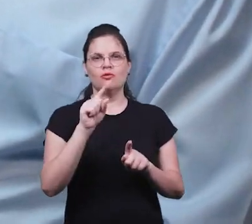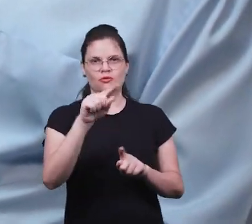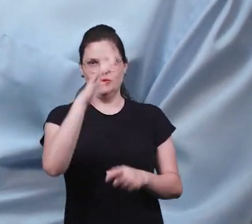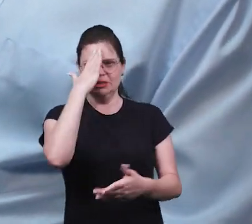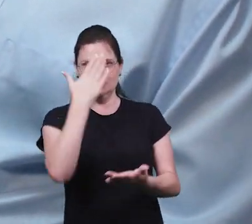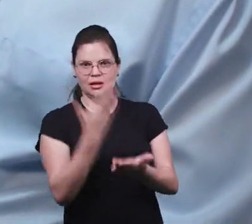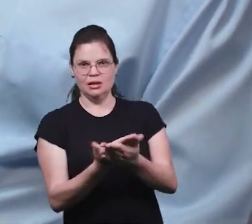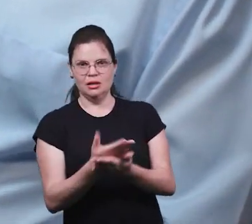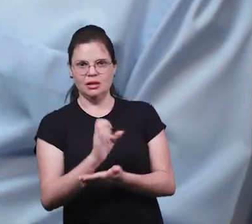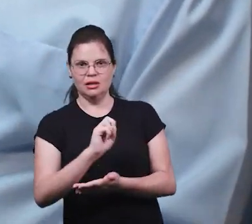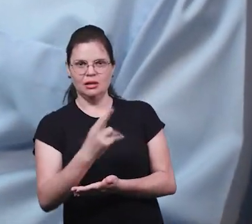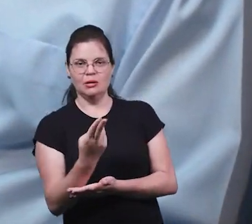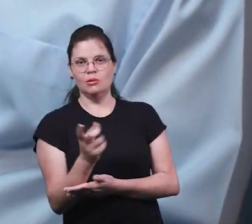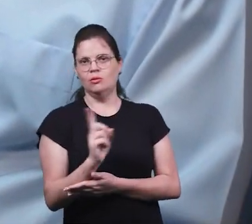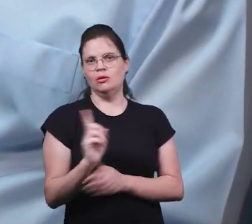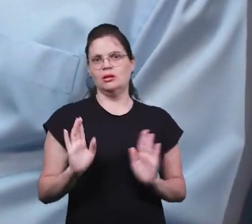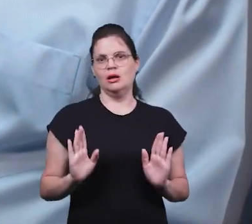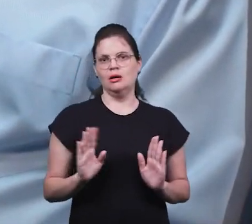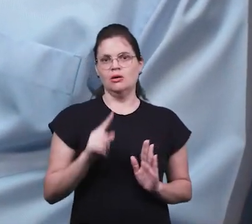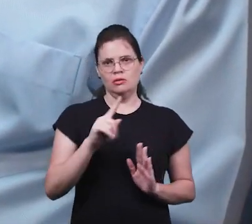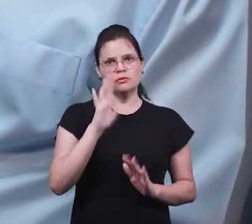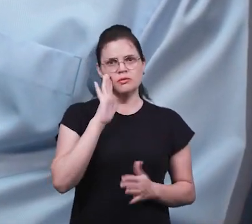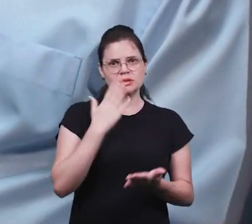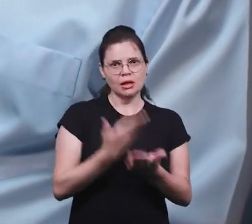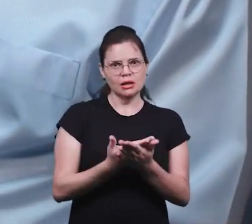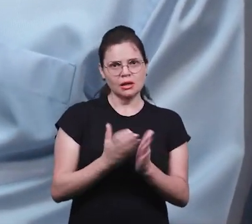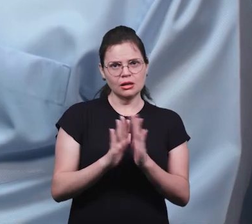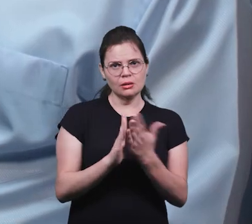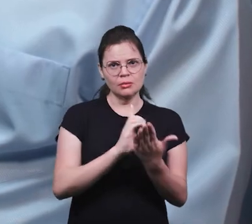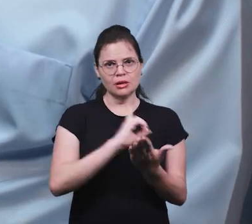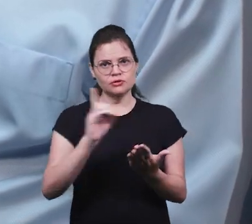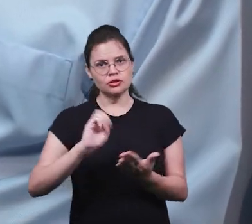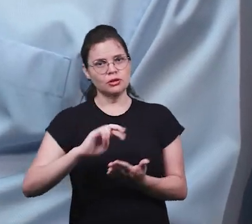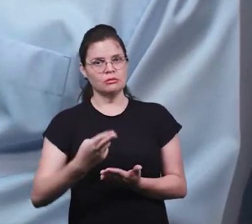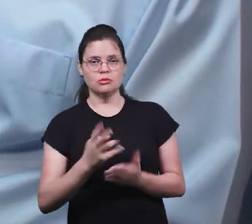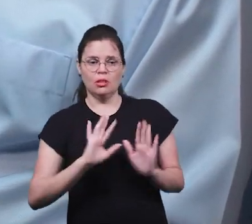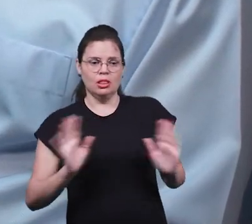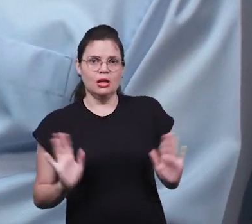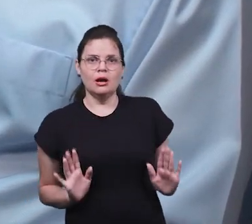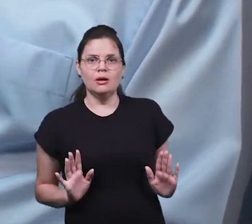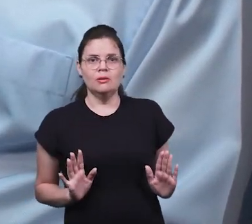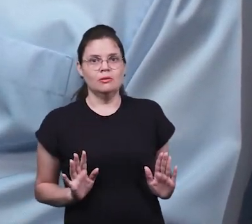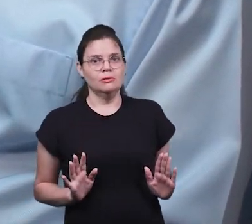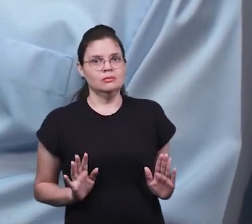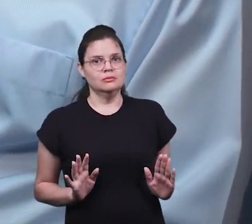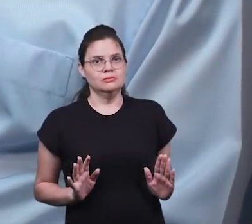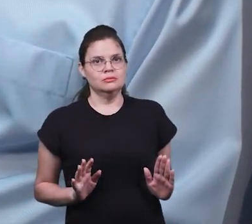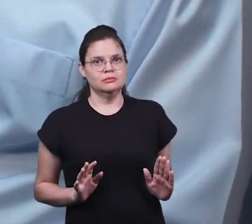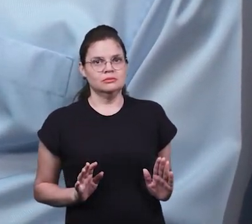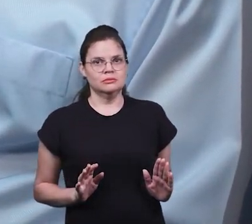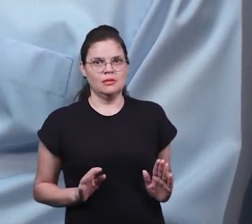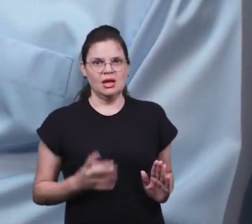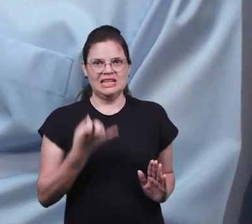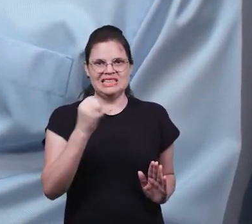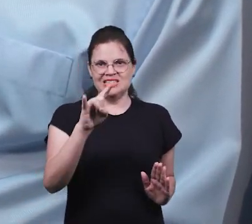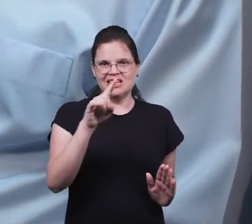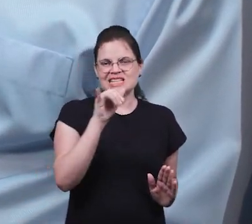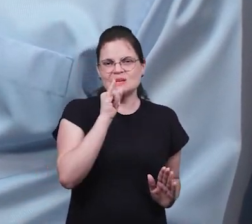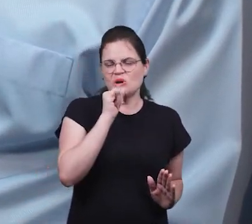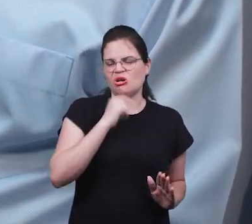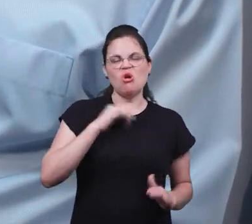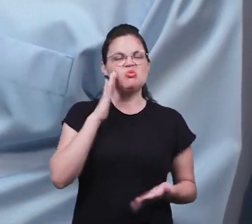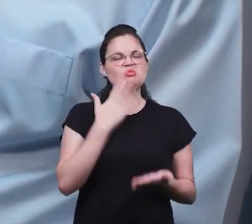crê. Você crê na palavra ou não crê na palavra. A sua incredulidade não vai mudar em nada